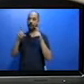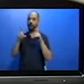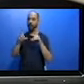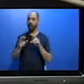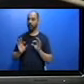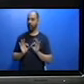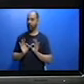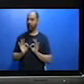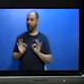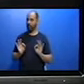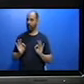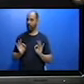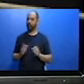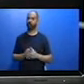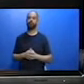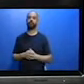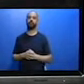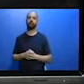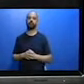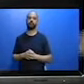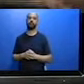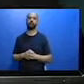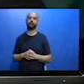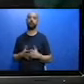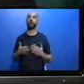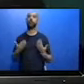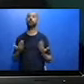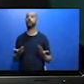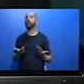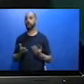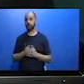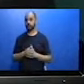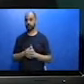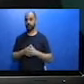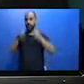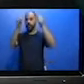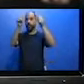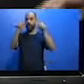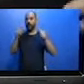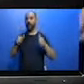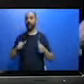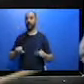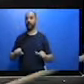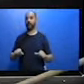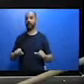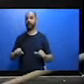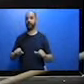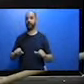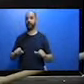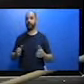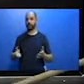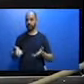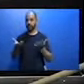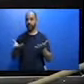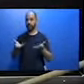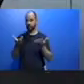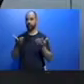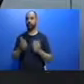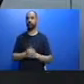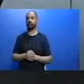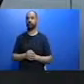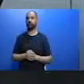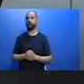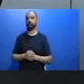fina que que é isso então cartazes de estímulo tá